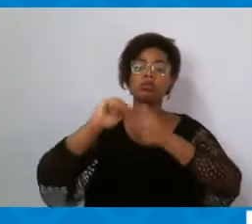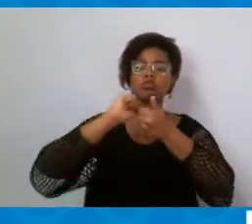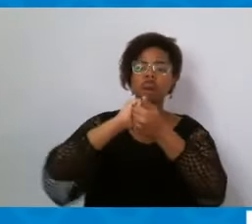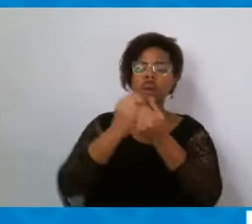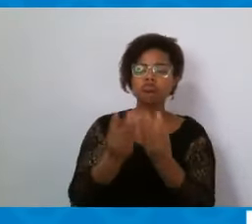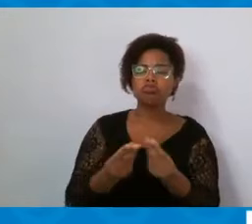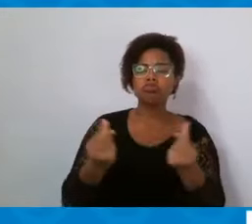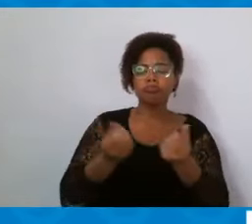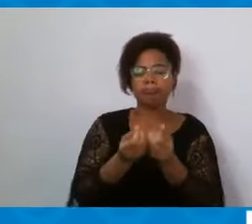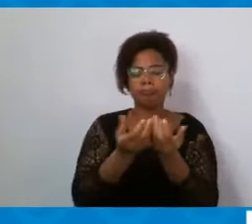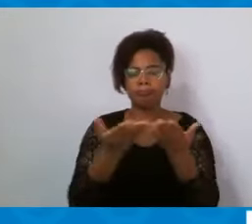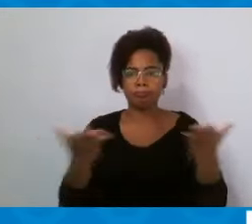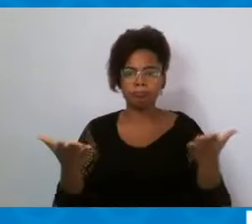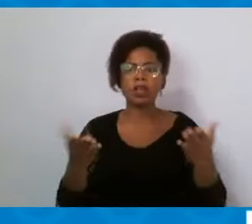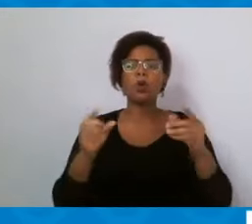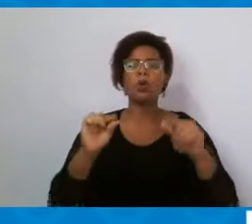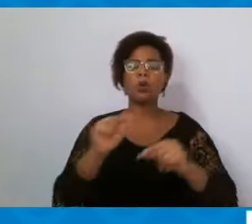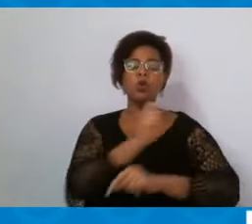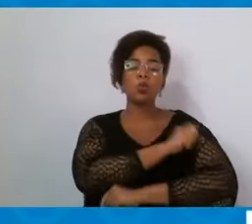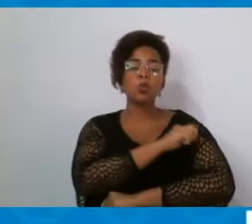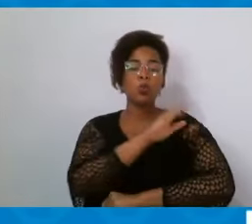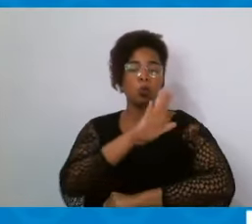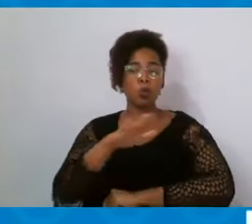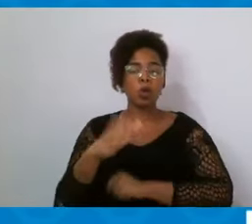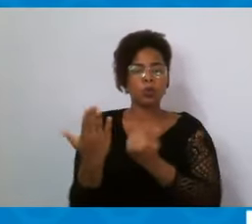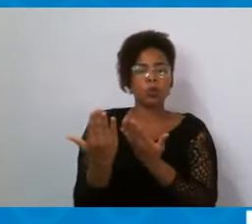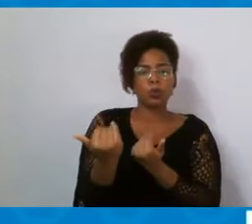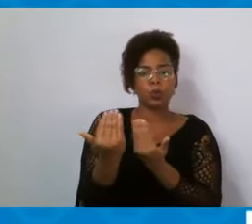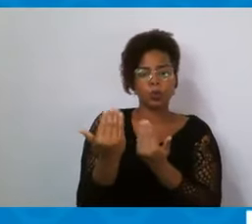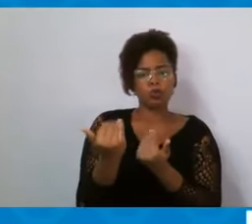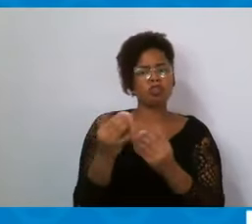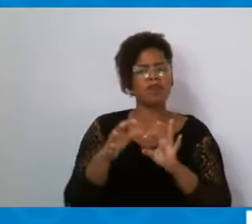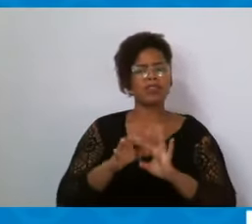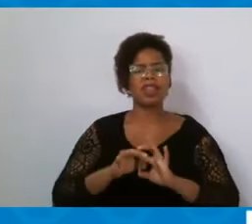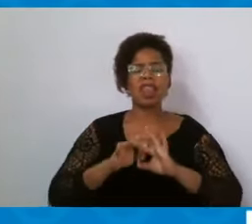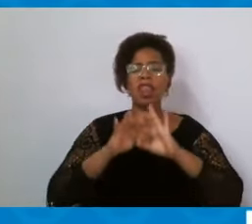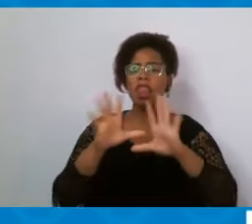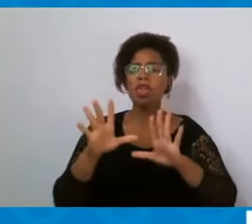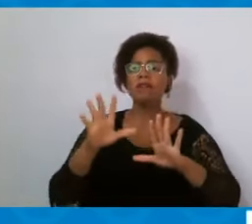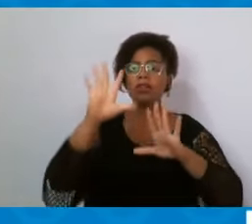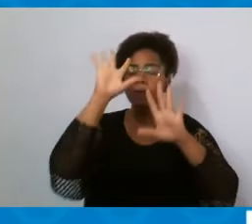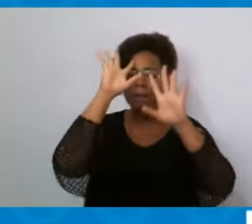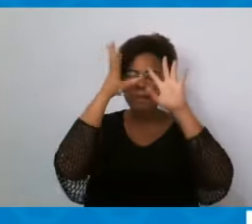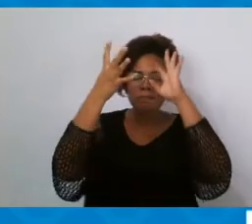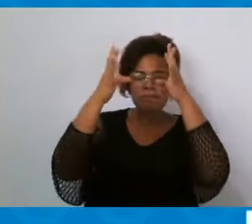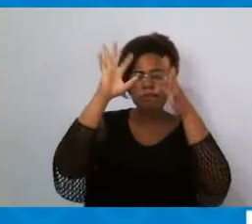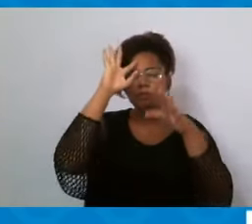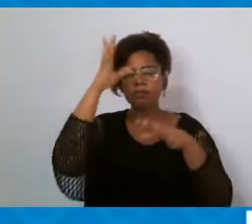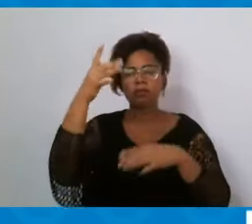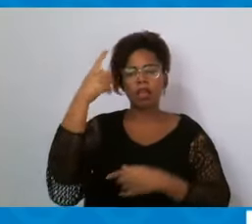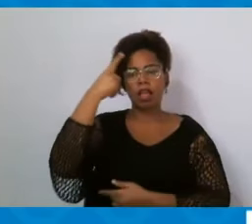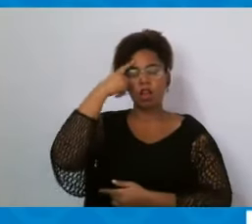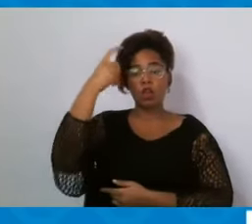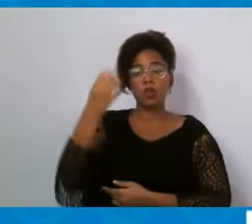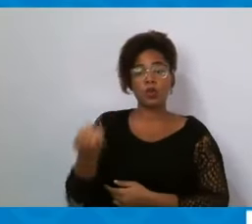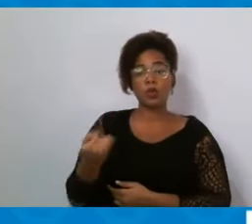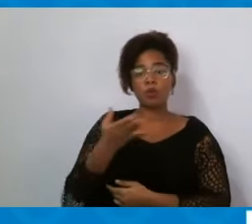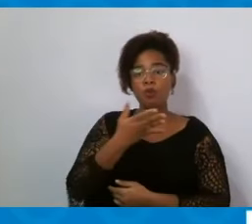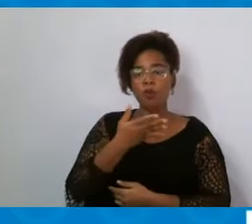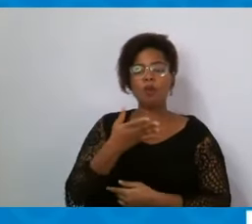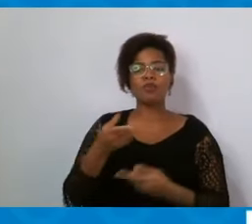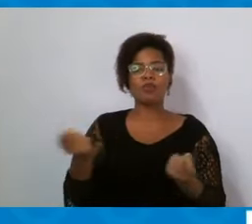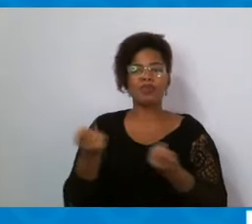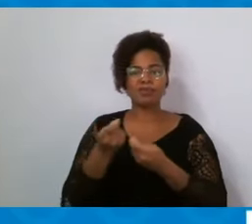por respostas, sempre com determinação e criatividade para encontrar o seu propósito, uma educação que forma